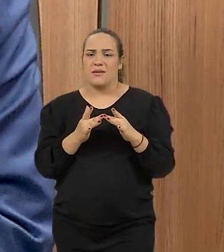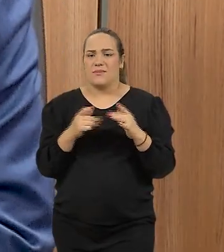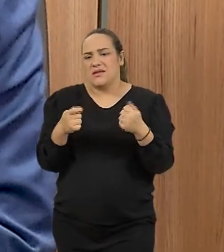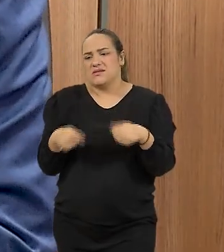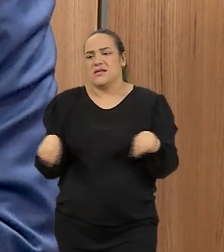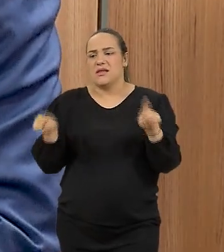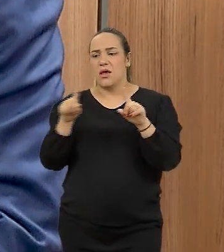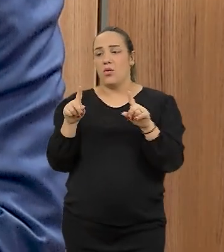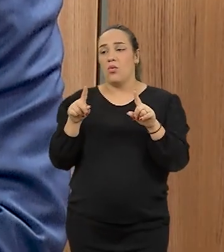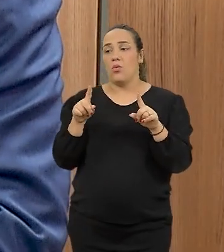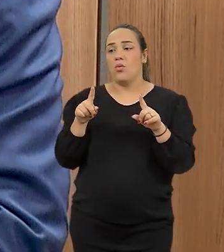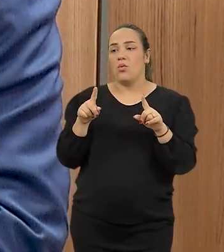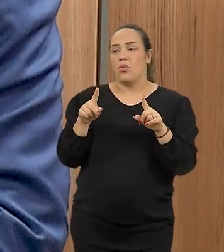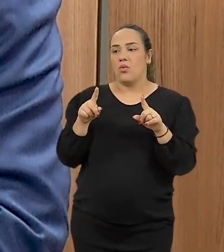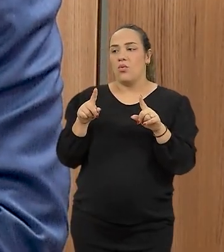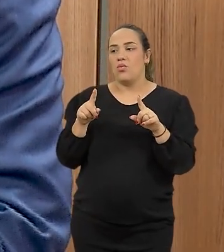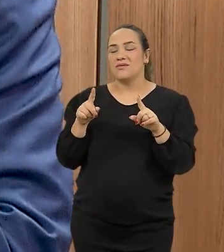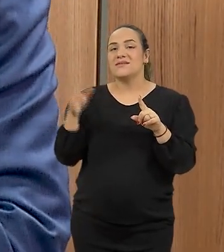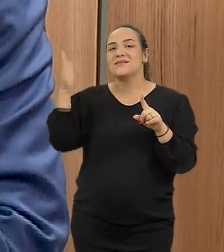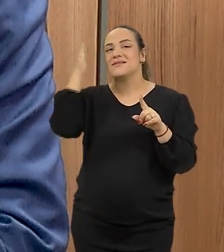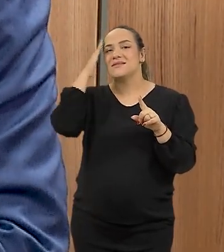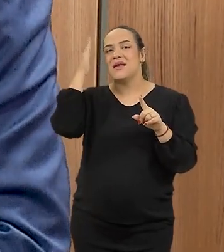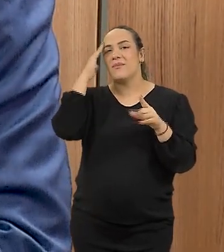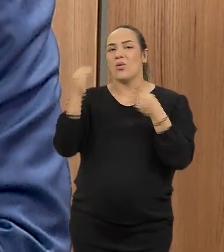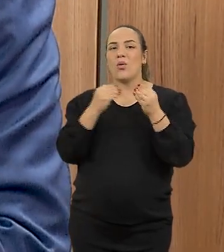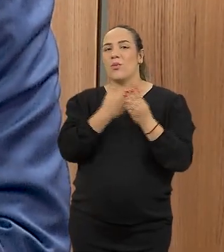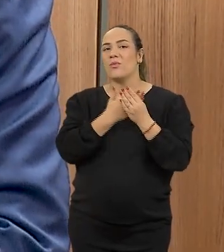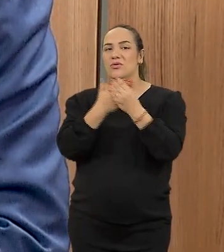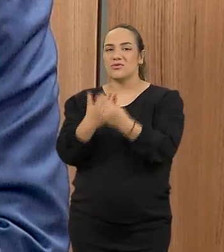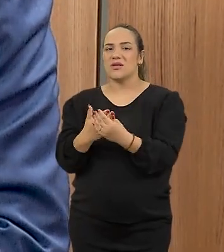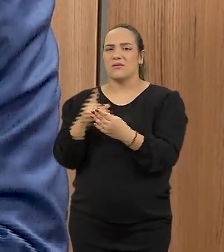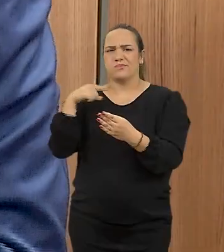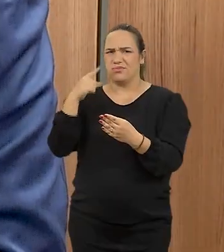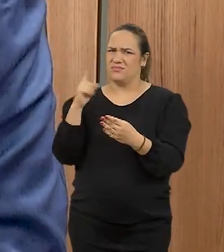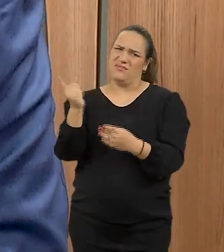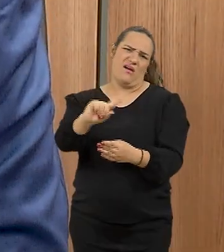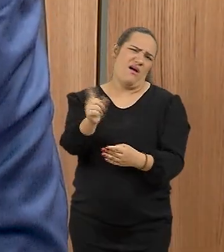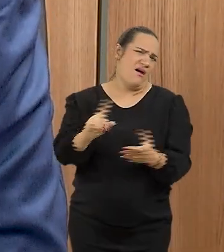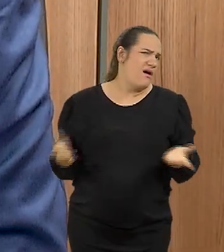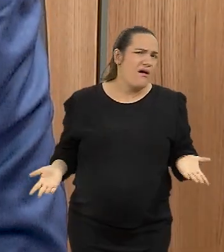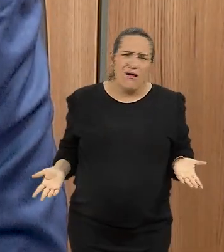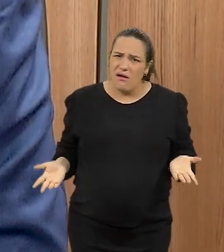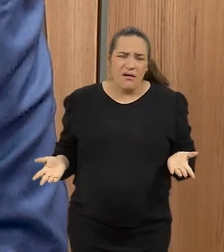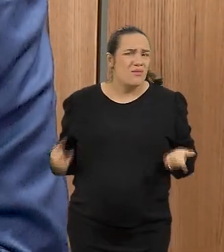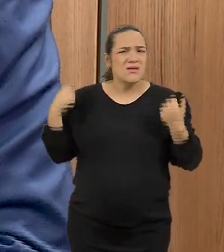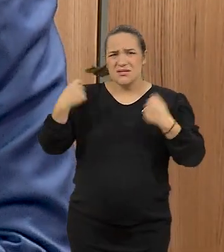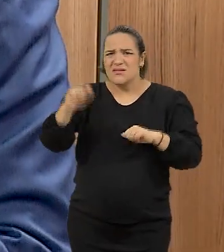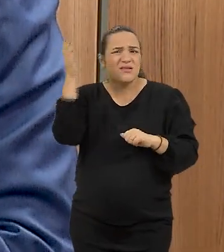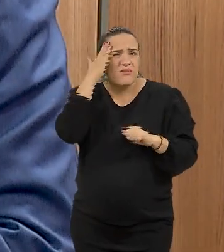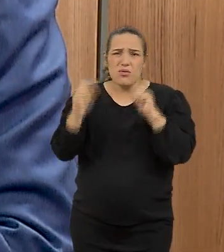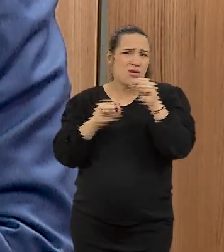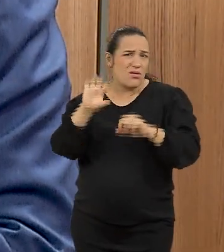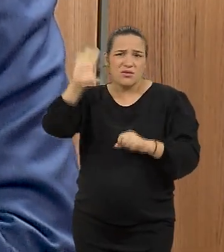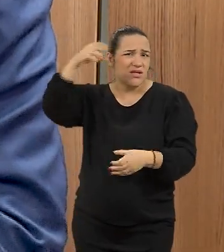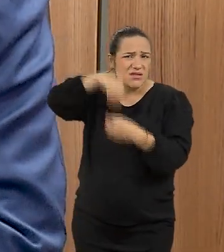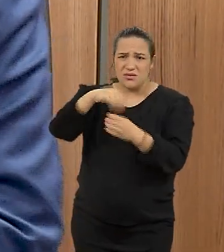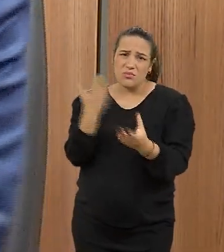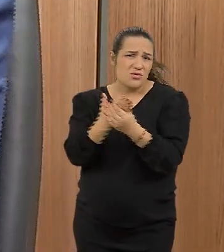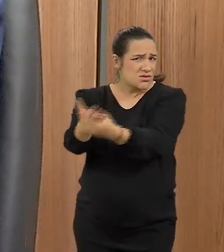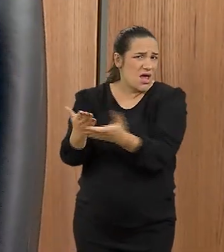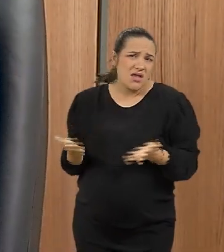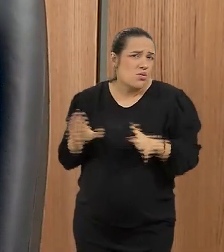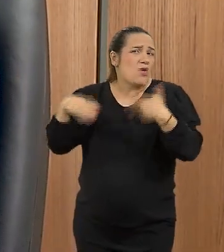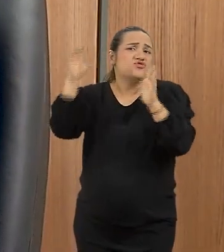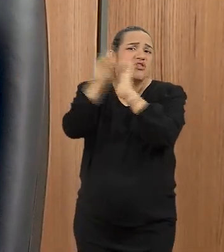que ele tivesse um link com a realidade daquele processo. Isso para mim é ultrapassado, é totalmente equivocado. É impossível